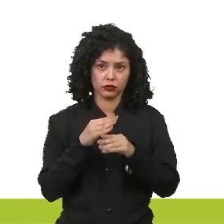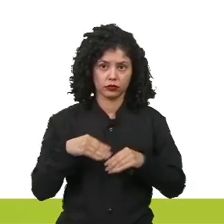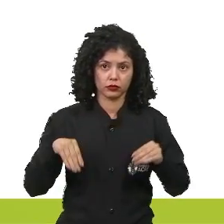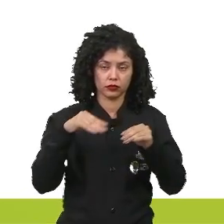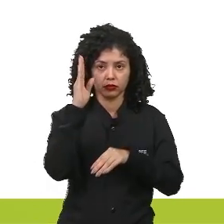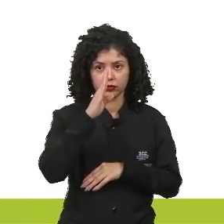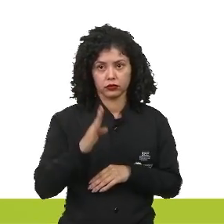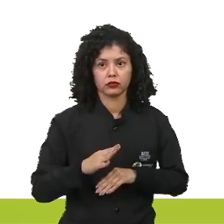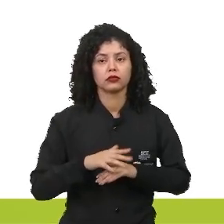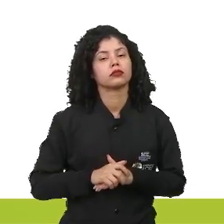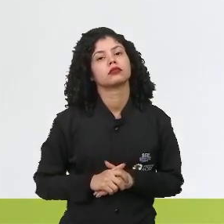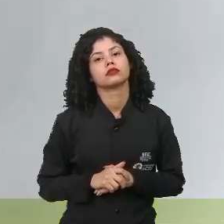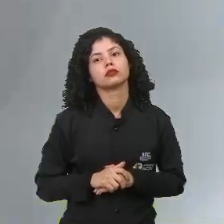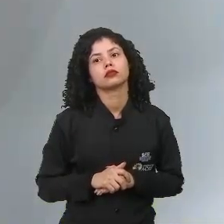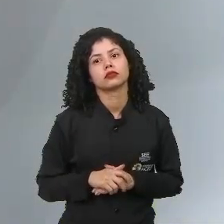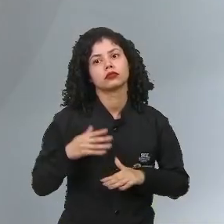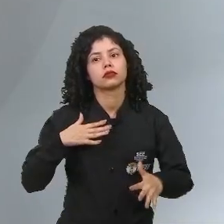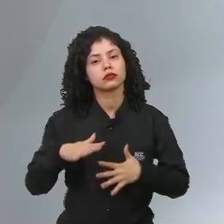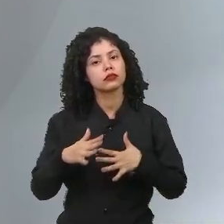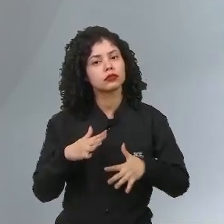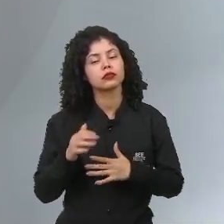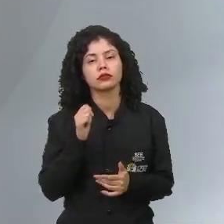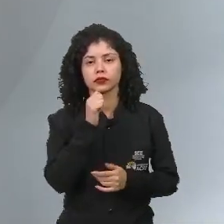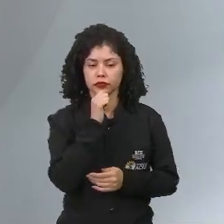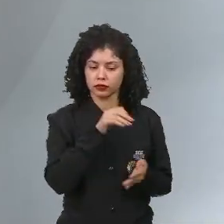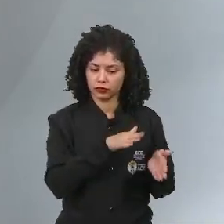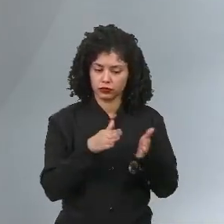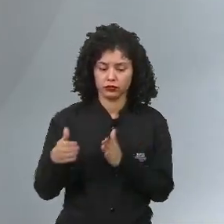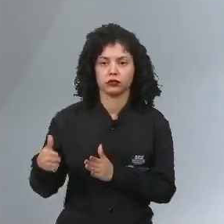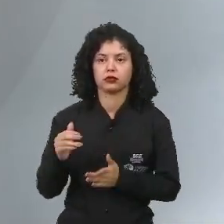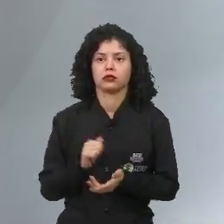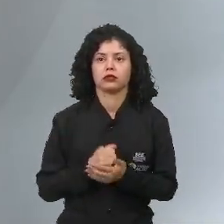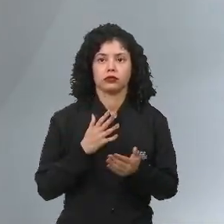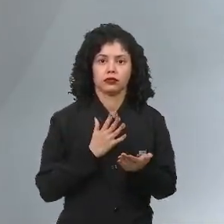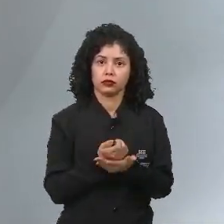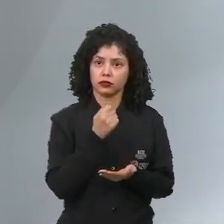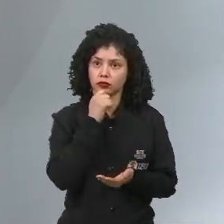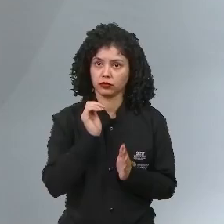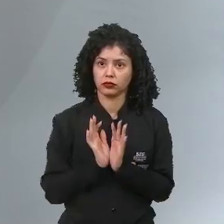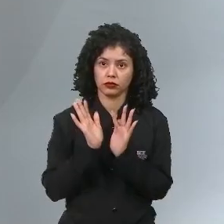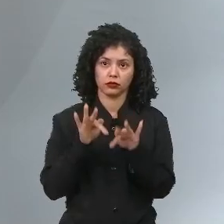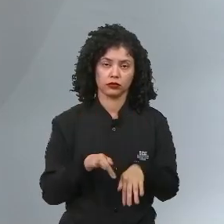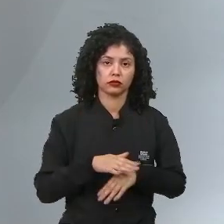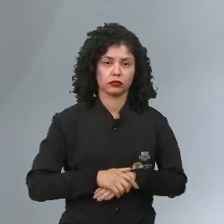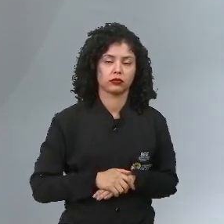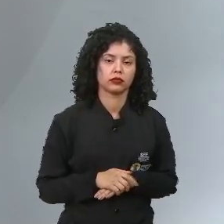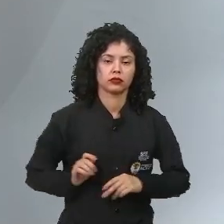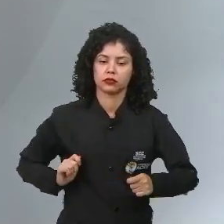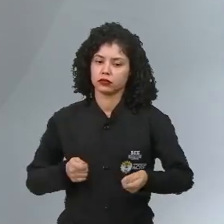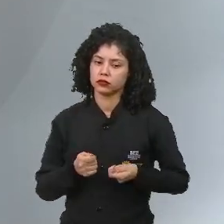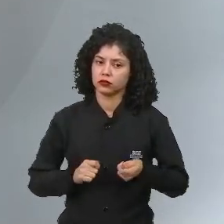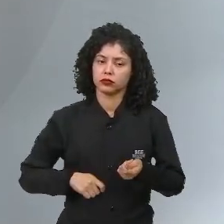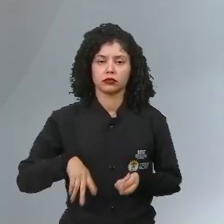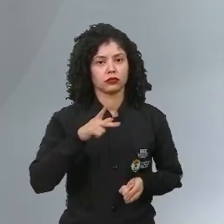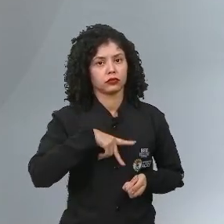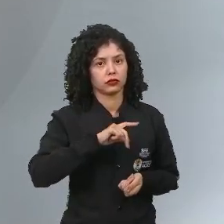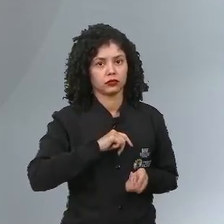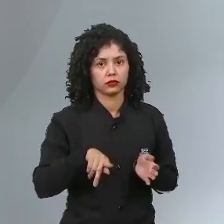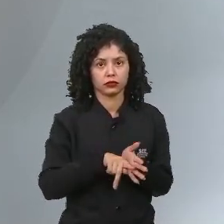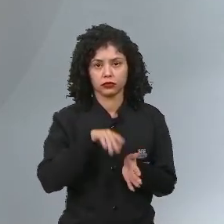Brasil. Então, era um movimento que partia dessa elite que buscava o fim da dominação portuguesa na